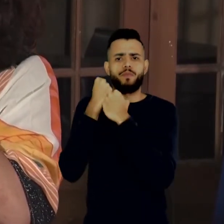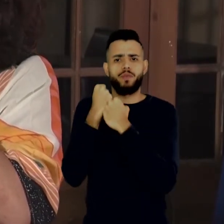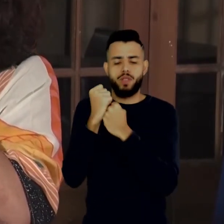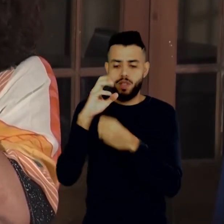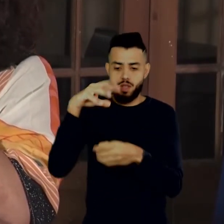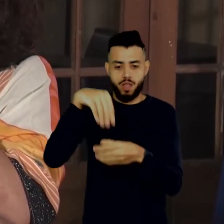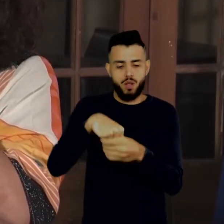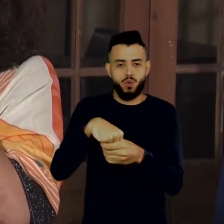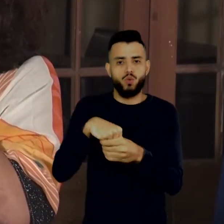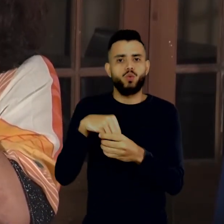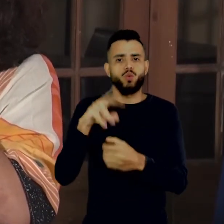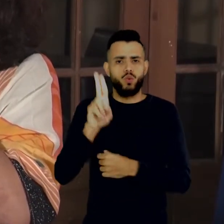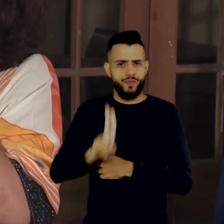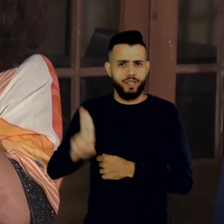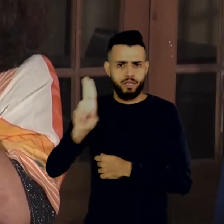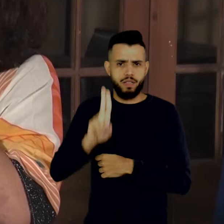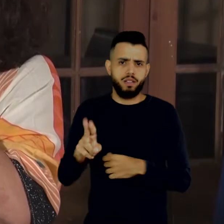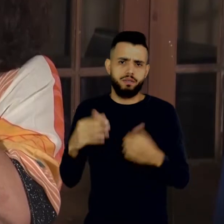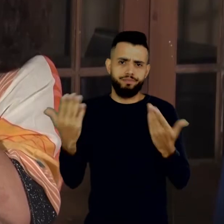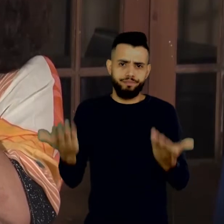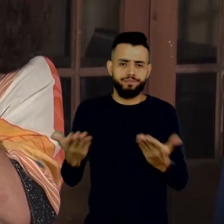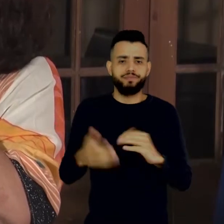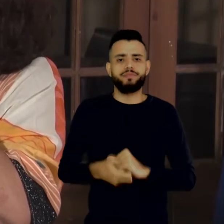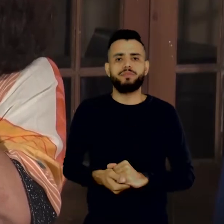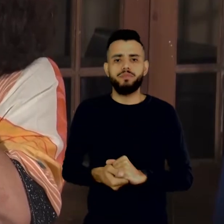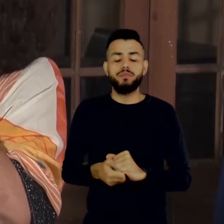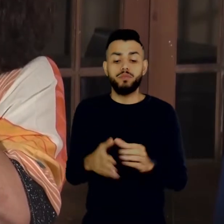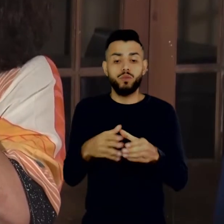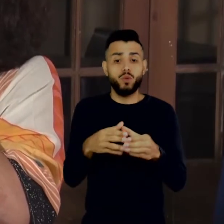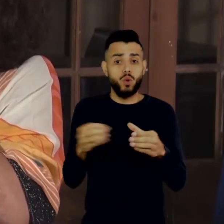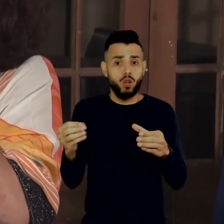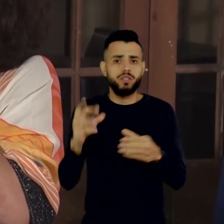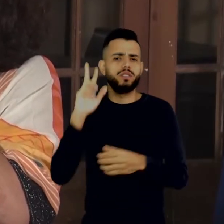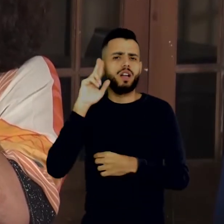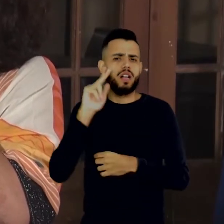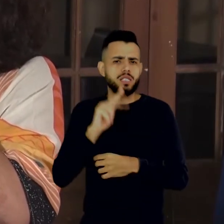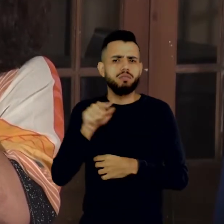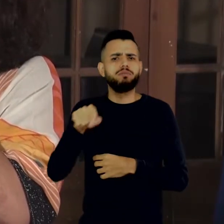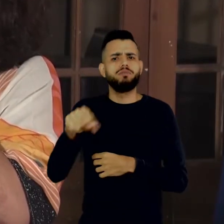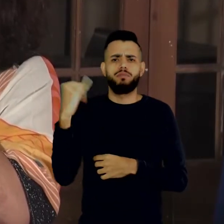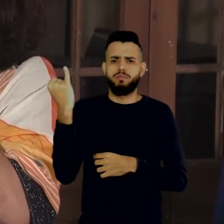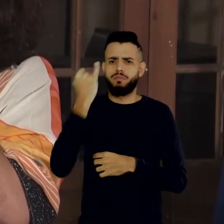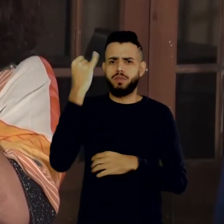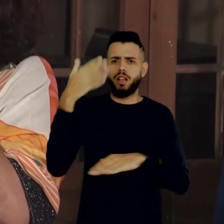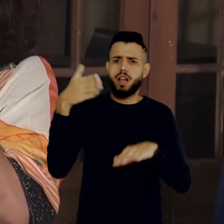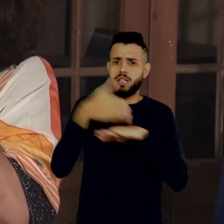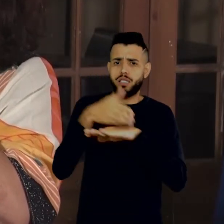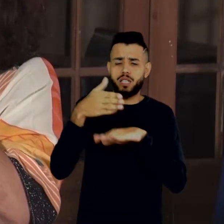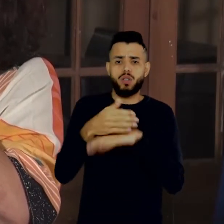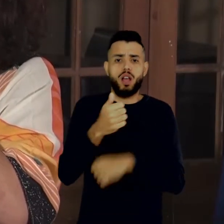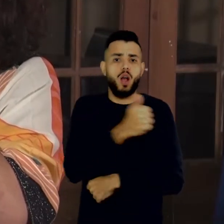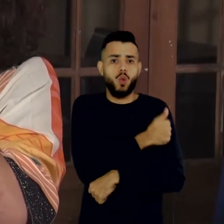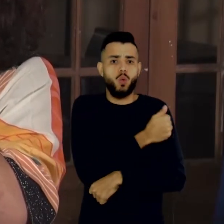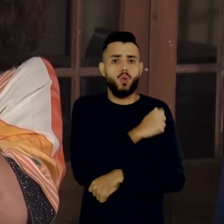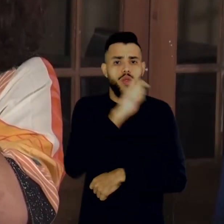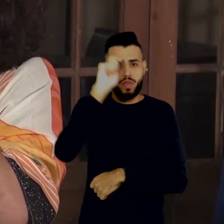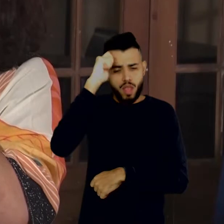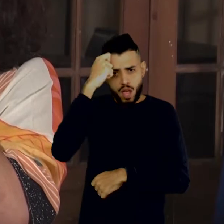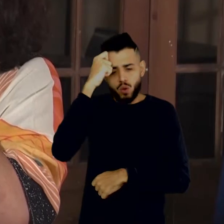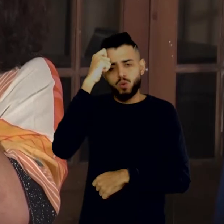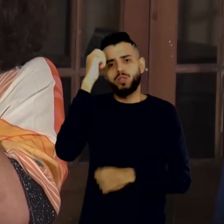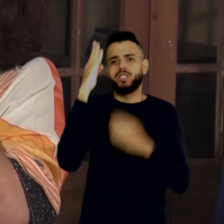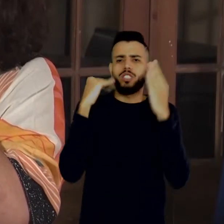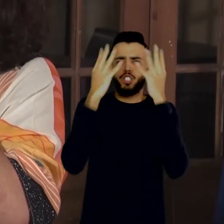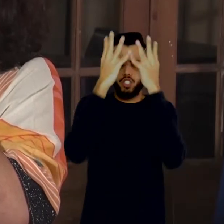das universidades, né? As cotas raciais têm sido decisivas para o acesso de estudantes negros e indígenas mais